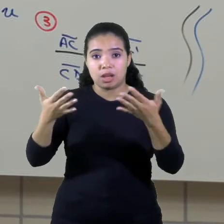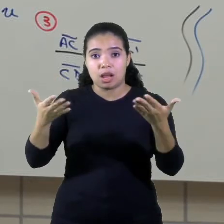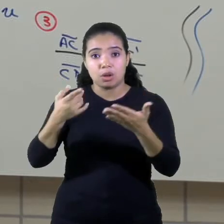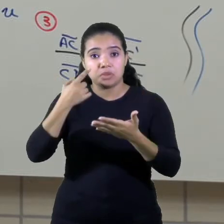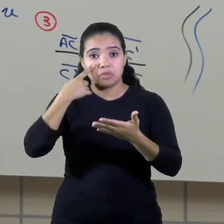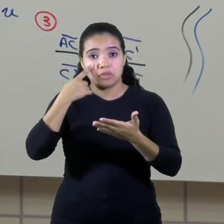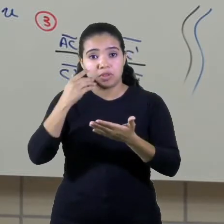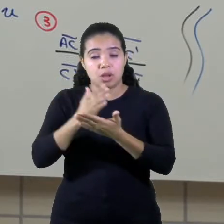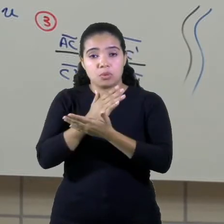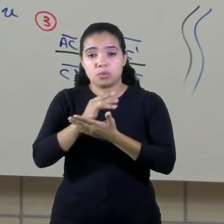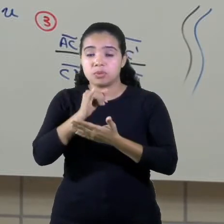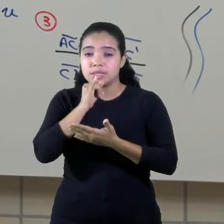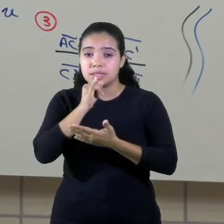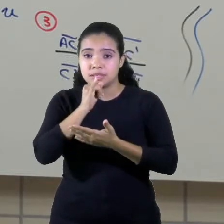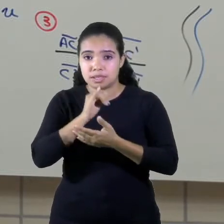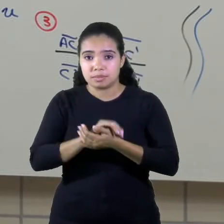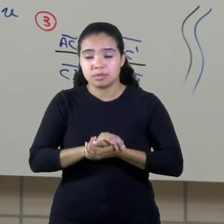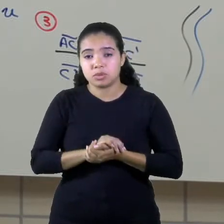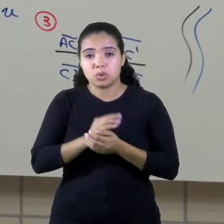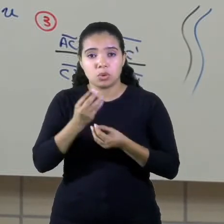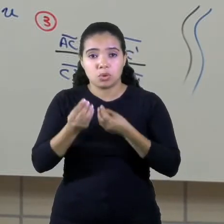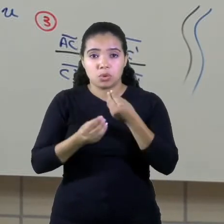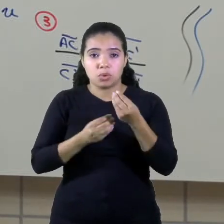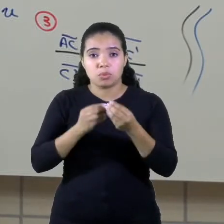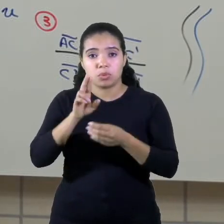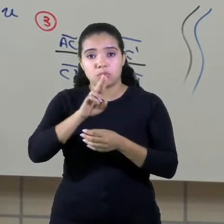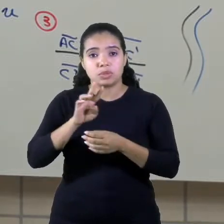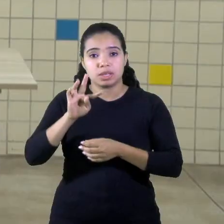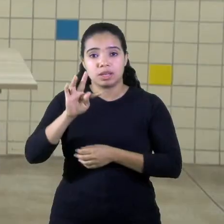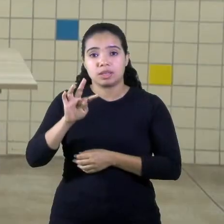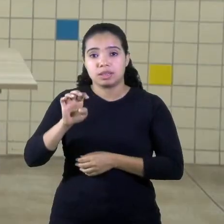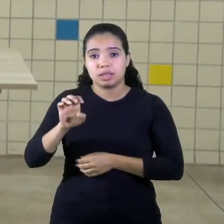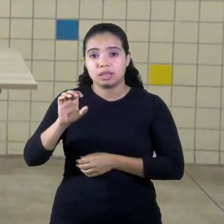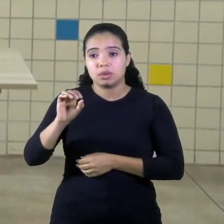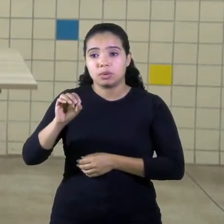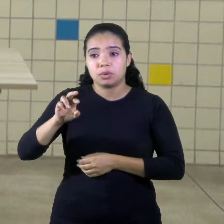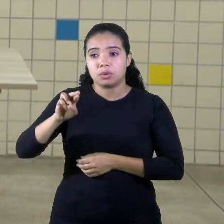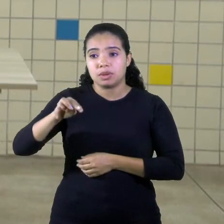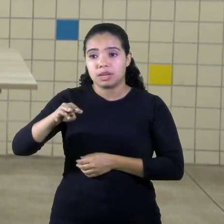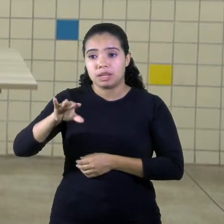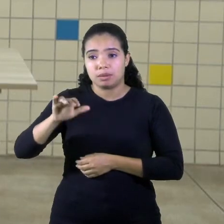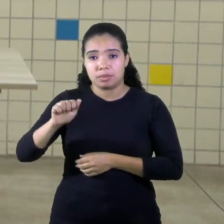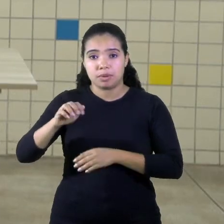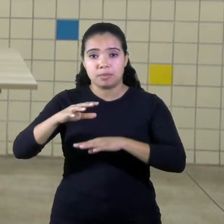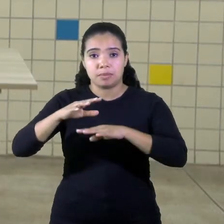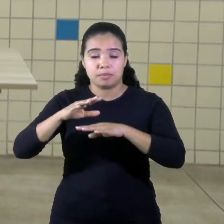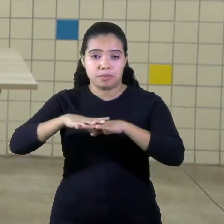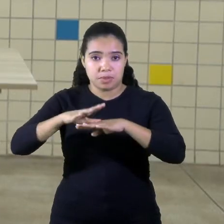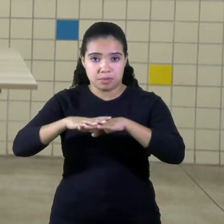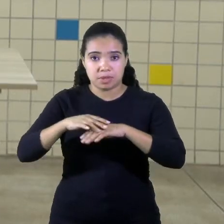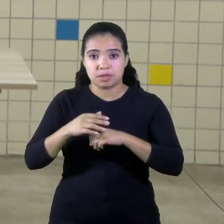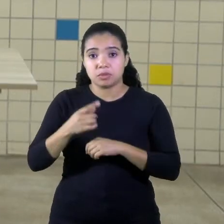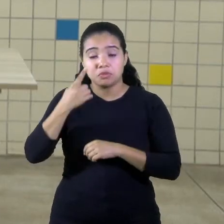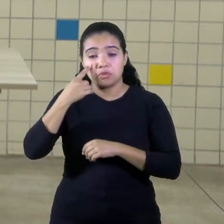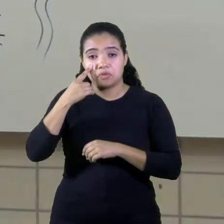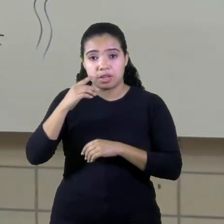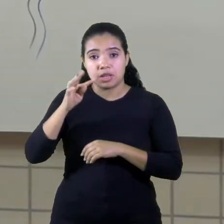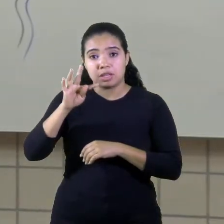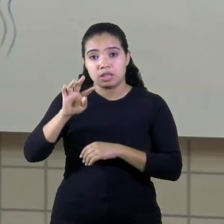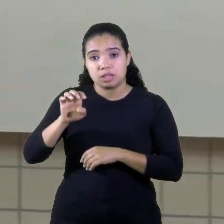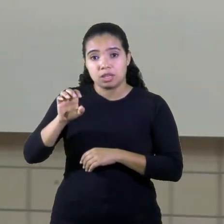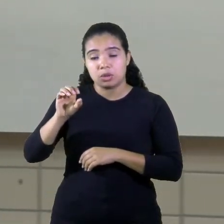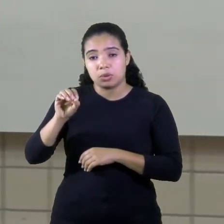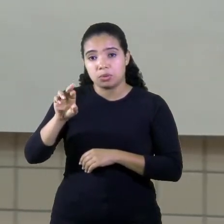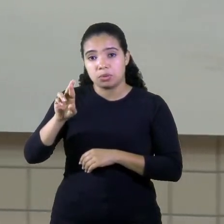aqui em alguns exemplos de como usar esse teorema, ok? Bom, então vamos ao exemplo do teorema de Tales, não é isso?